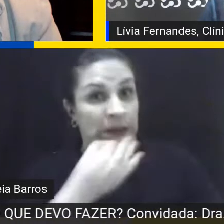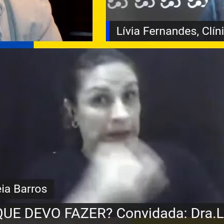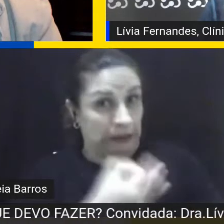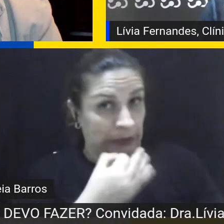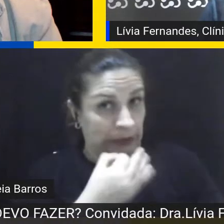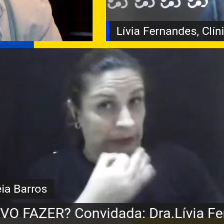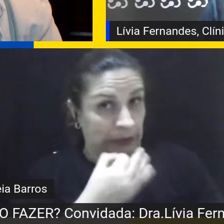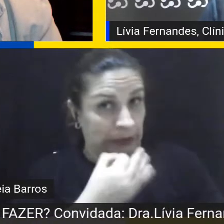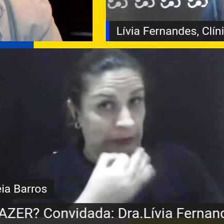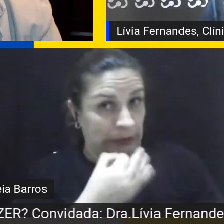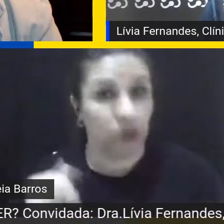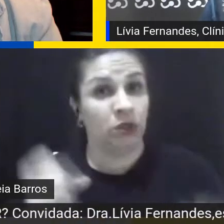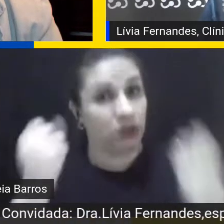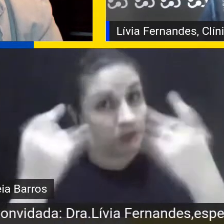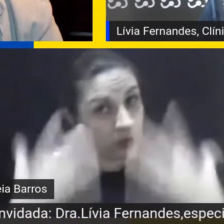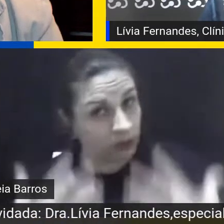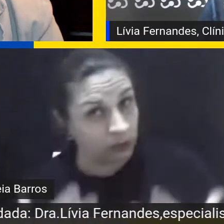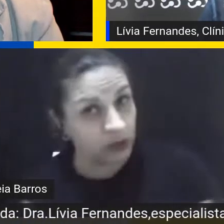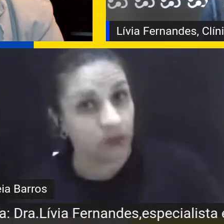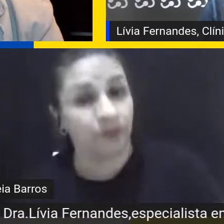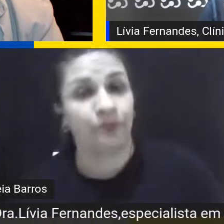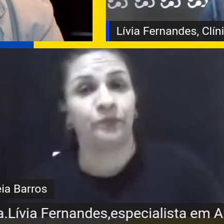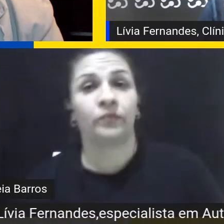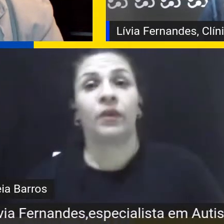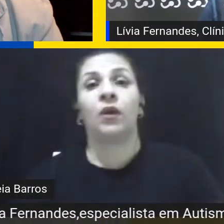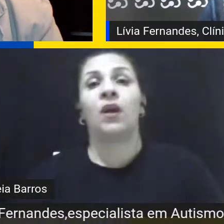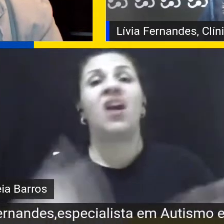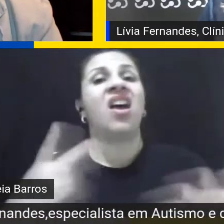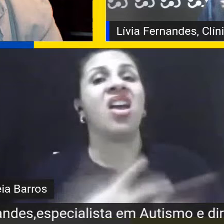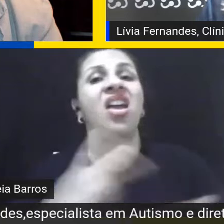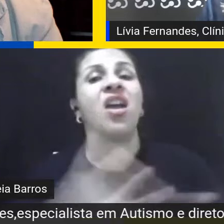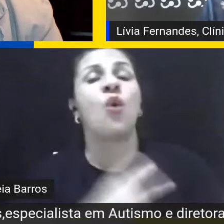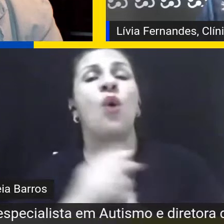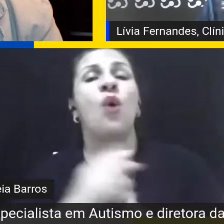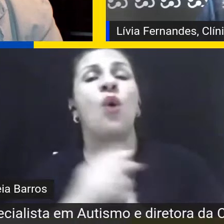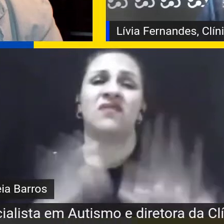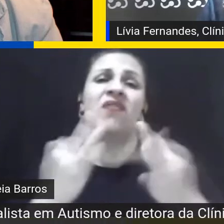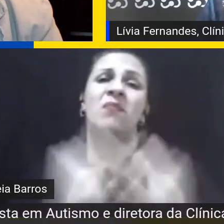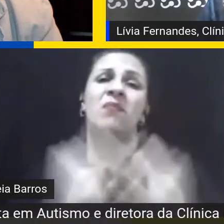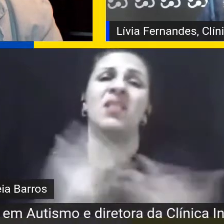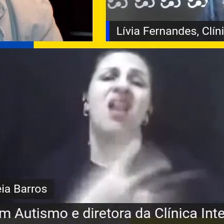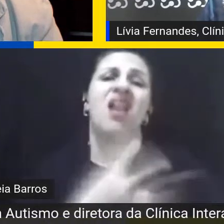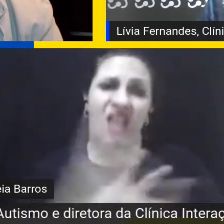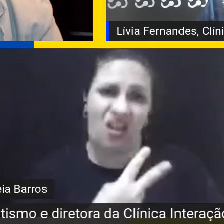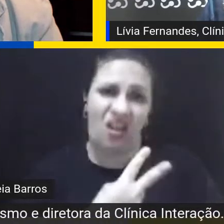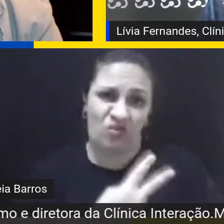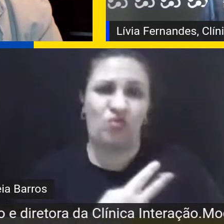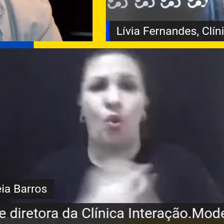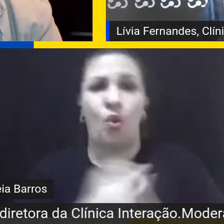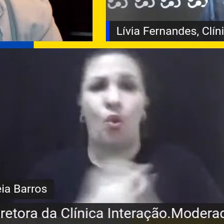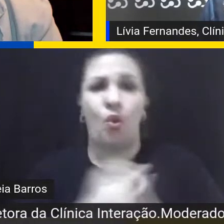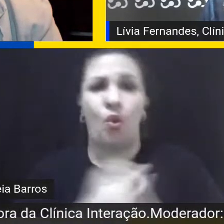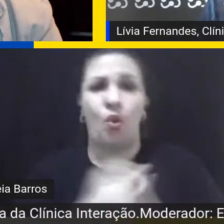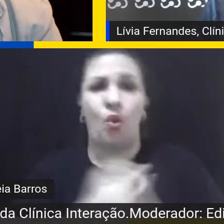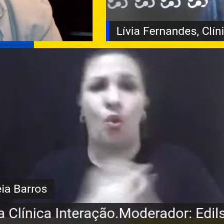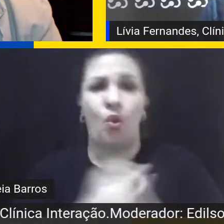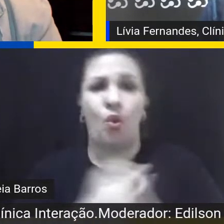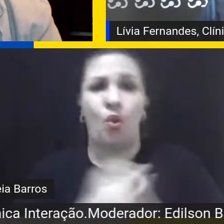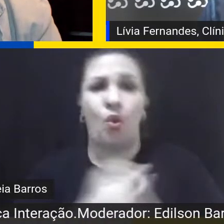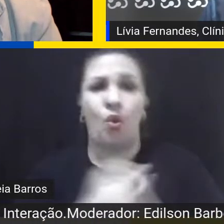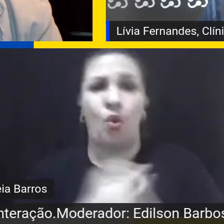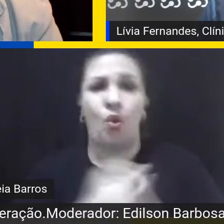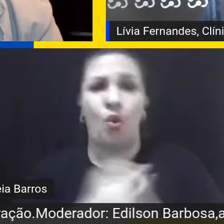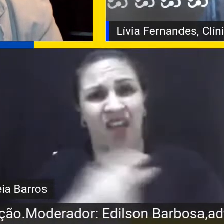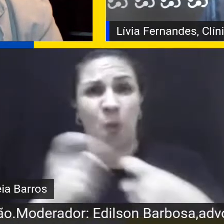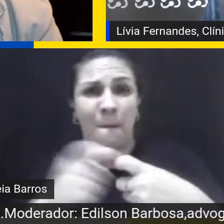fale sobre isso, qual é o maior erro dos pais? Na verdade, não é dos pais. Qual é o maior erro dos